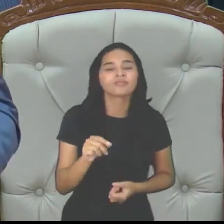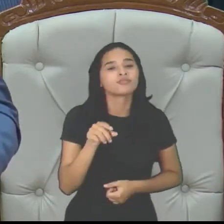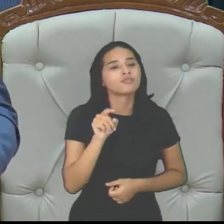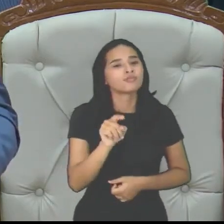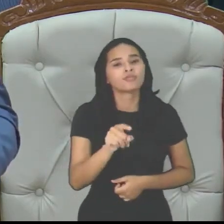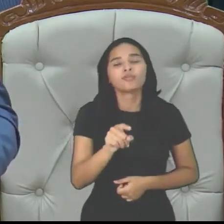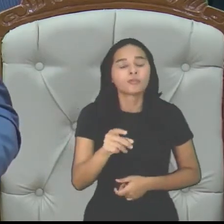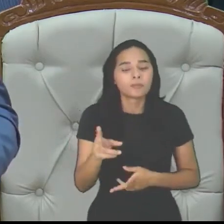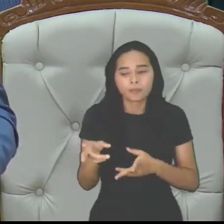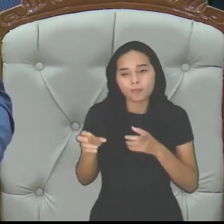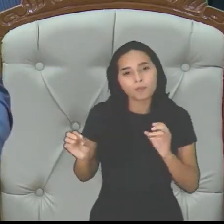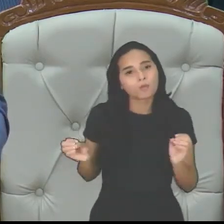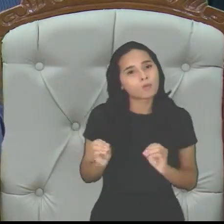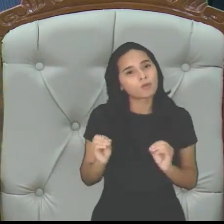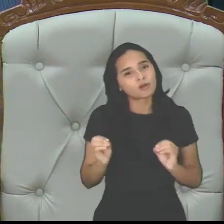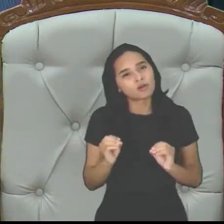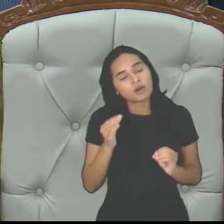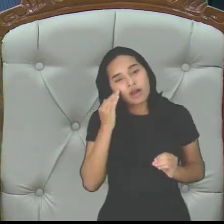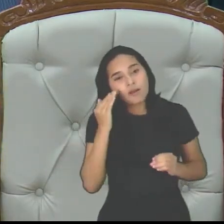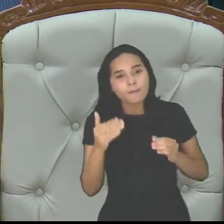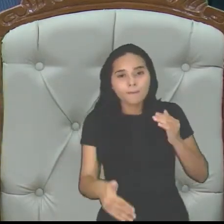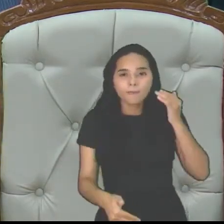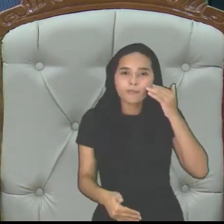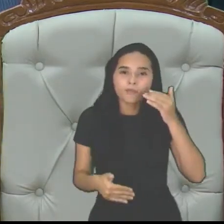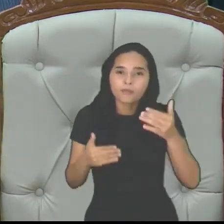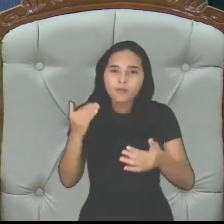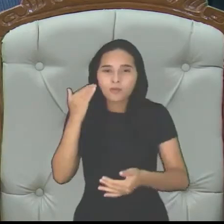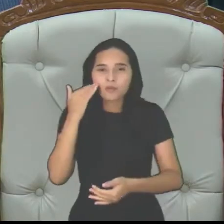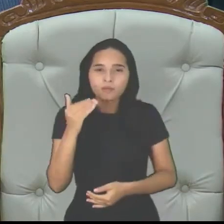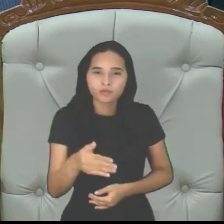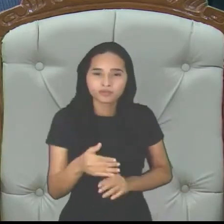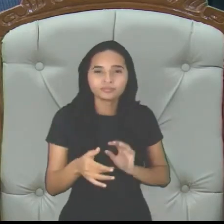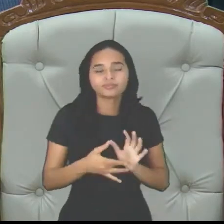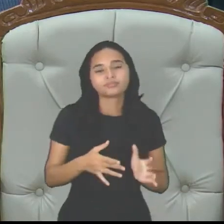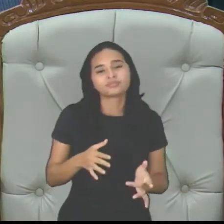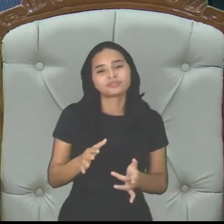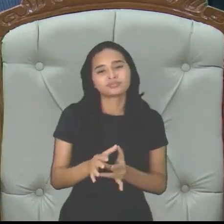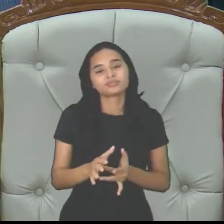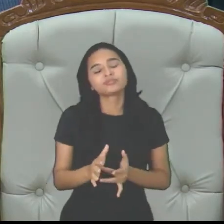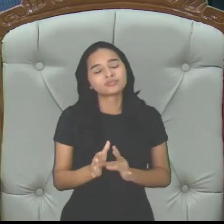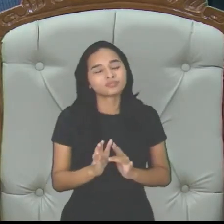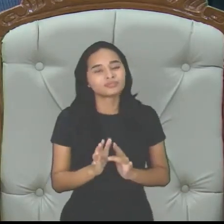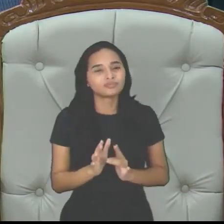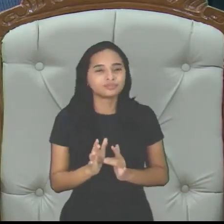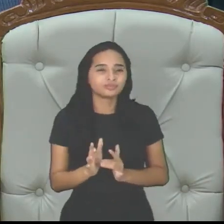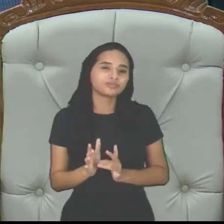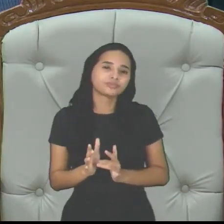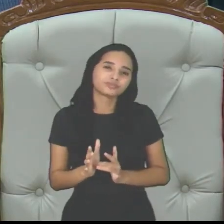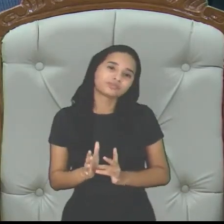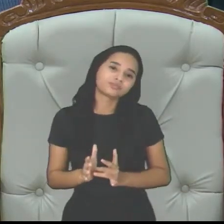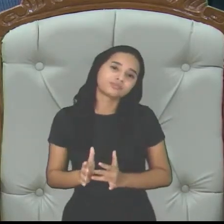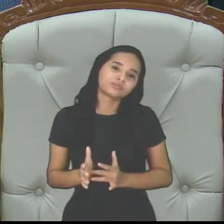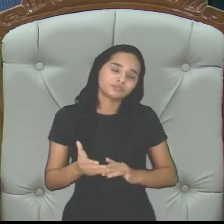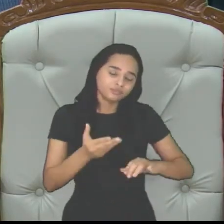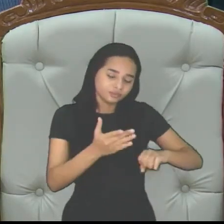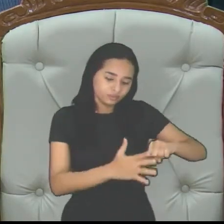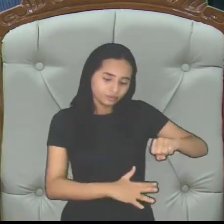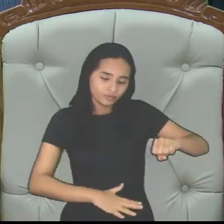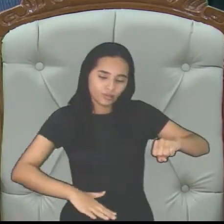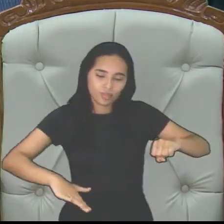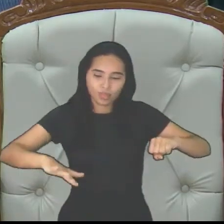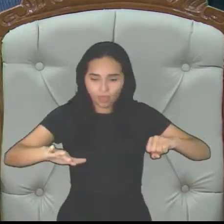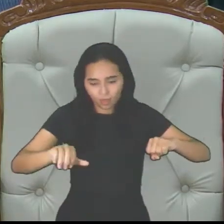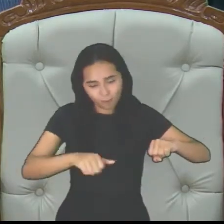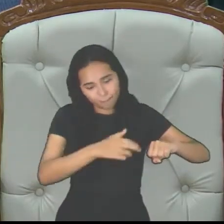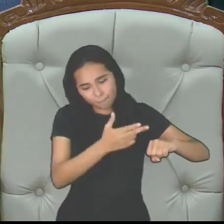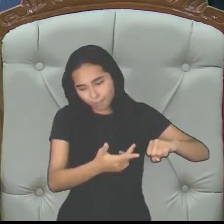não perceba os sinais. Jesus, quando passou o vale de Cedron, foi para o